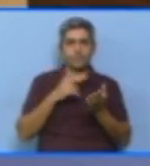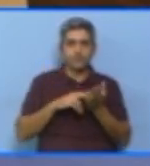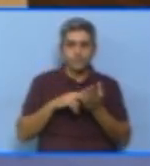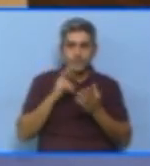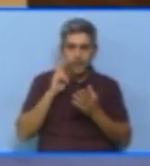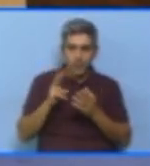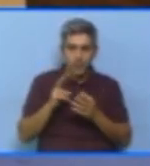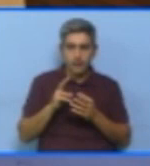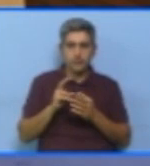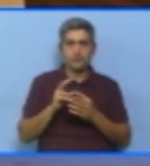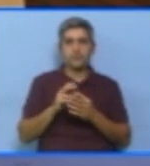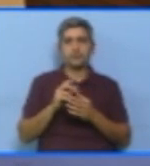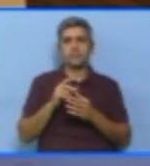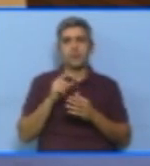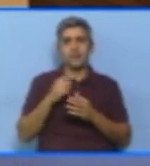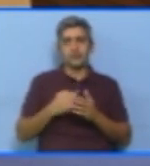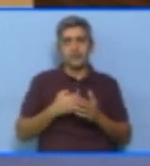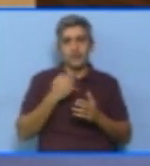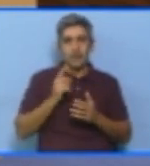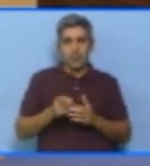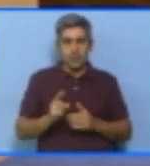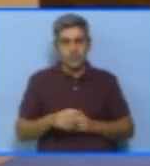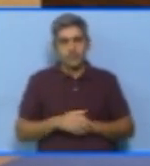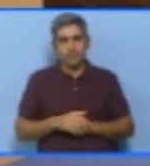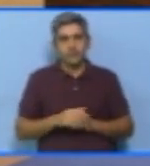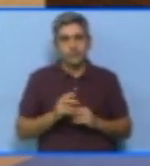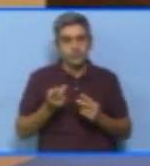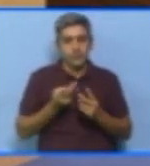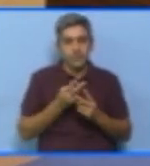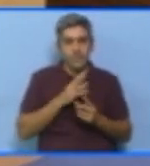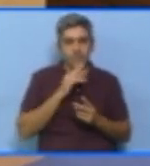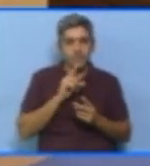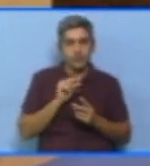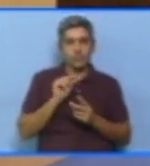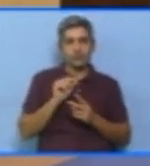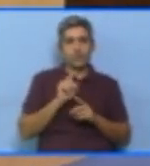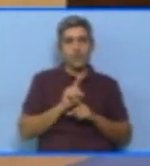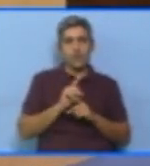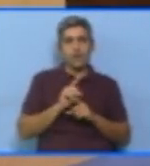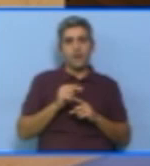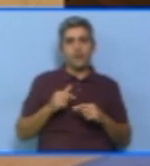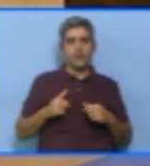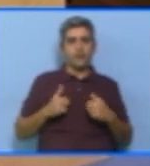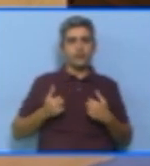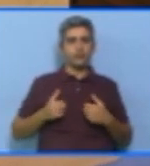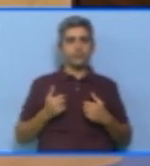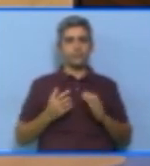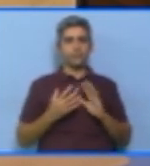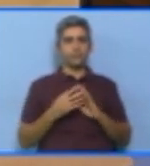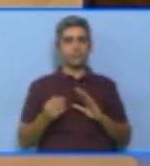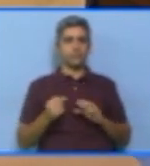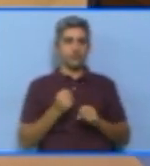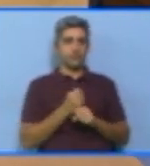realidade concreta. E, neste sentido, estes dois filhos são também um bocadinho o paradigma